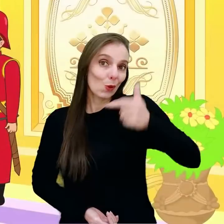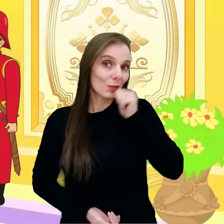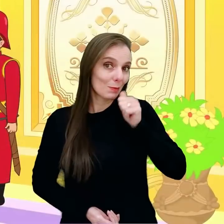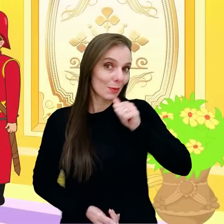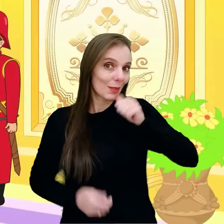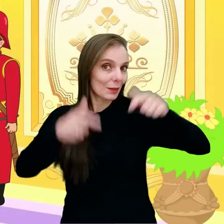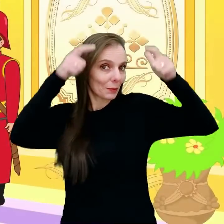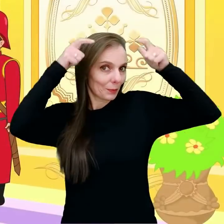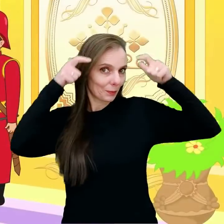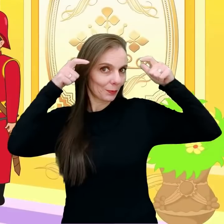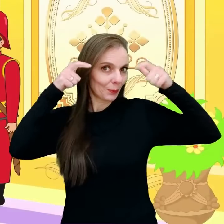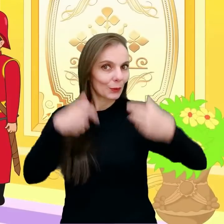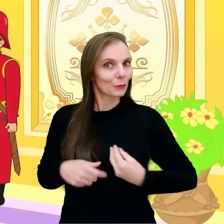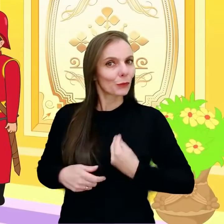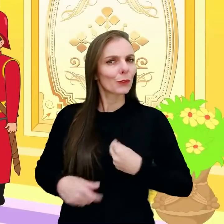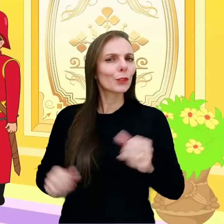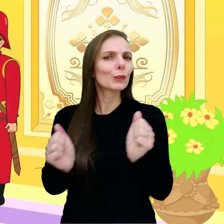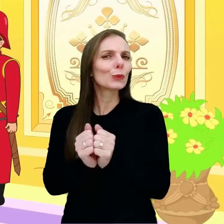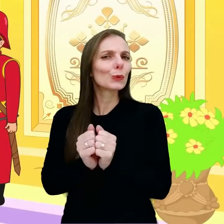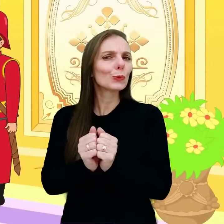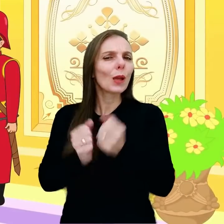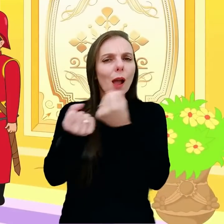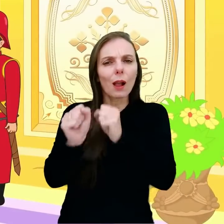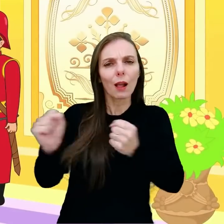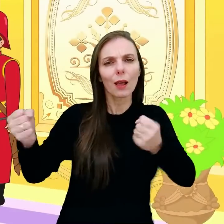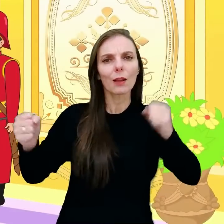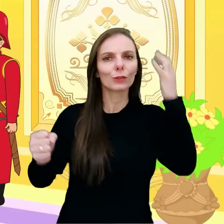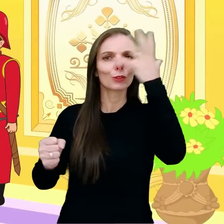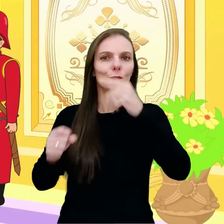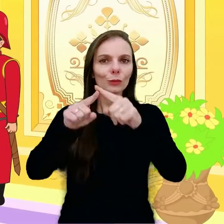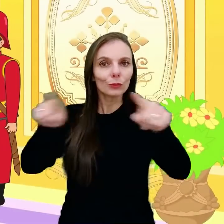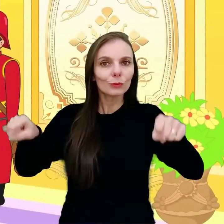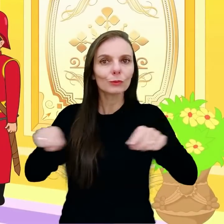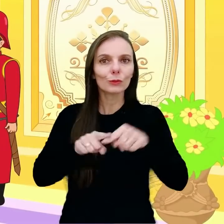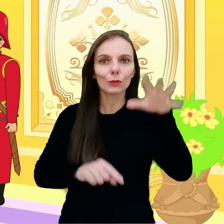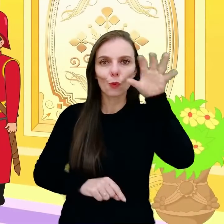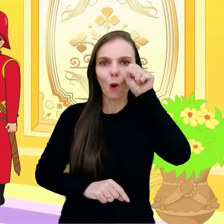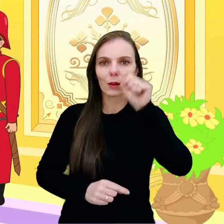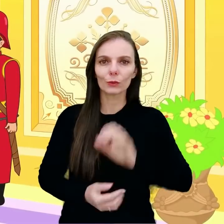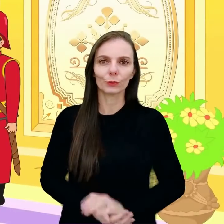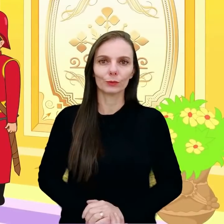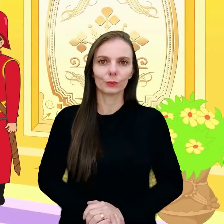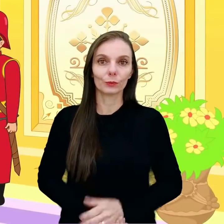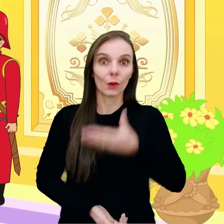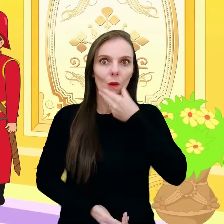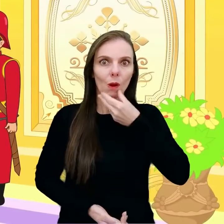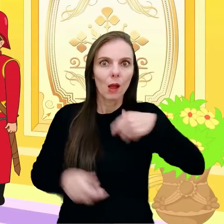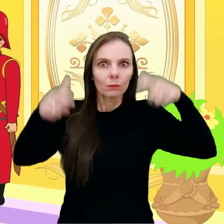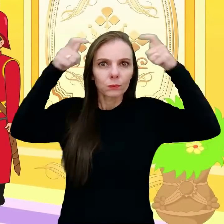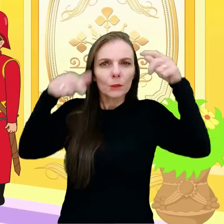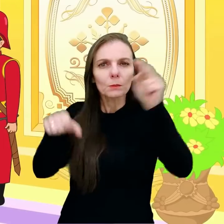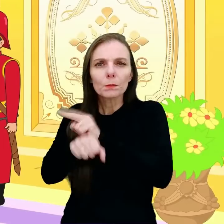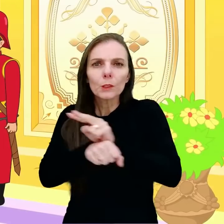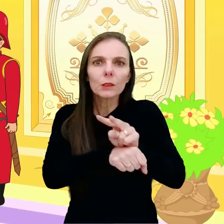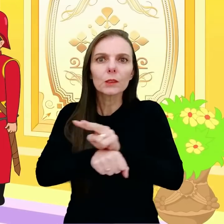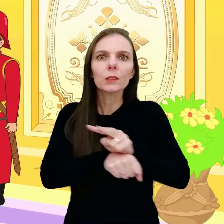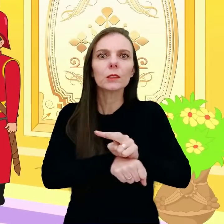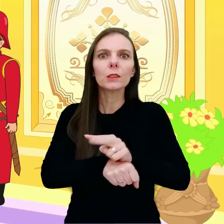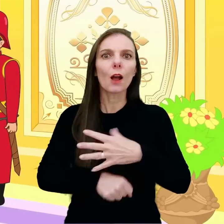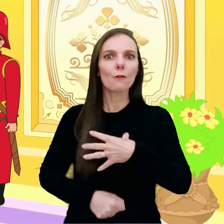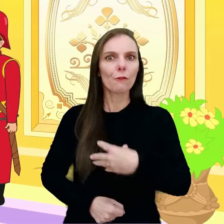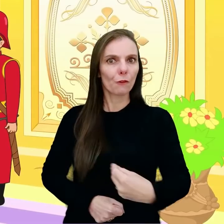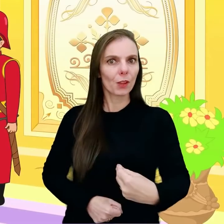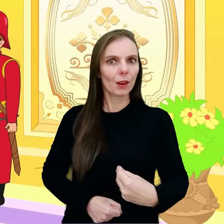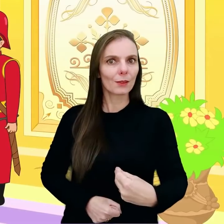As doze princesas viviam juntas em um grande e lindo quarto. O rei protegia suas